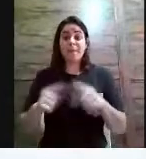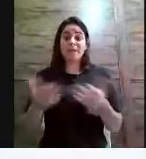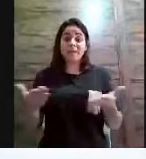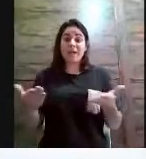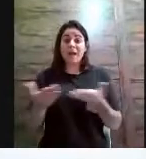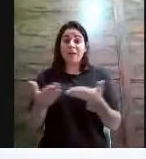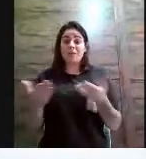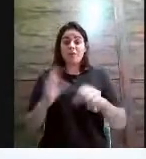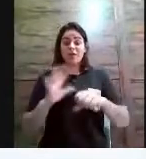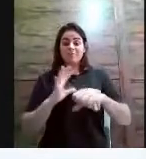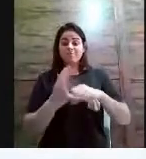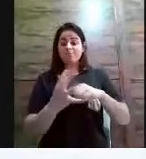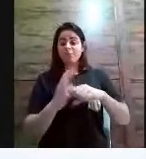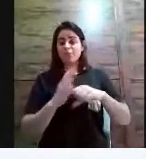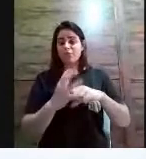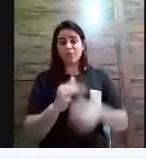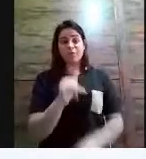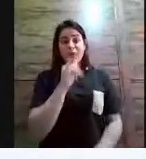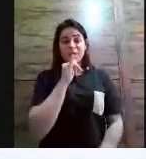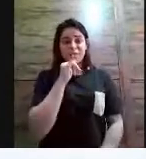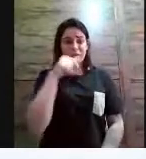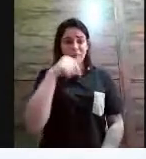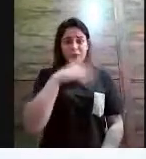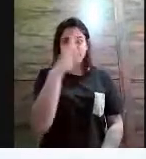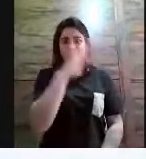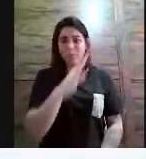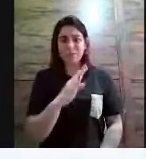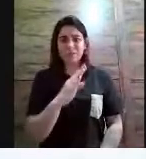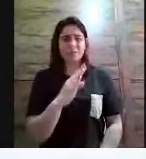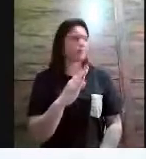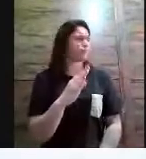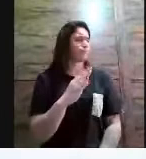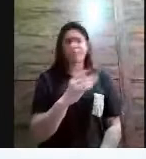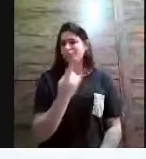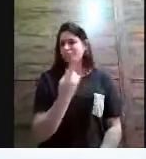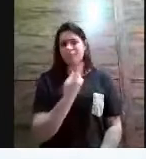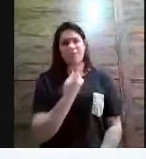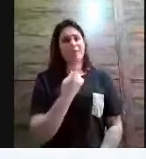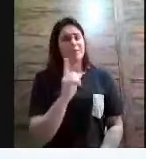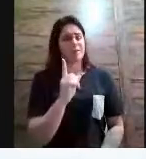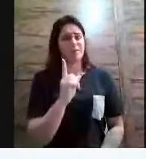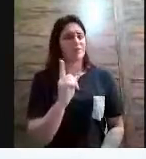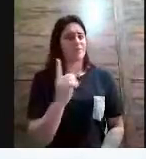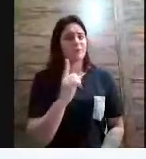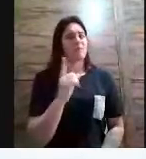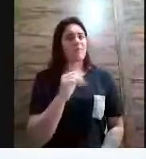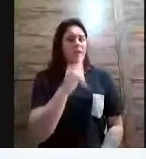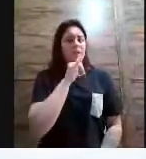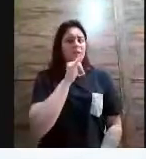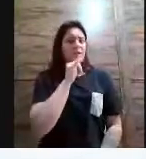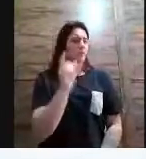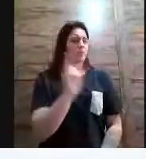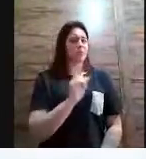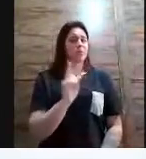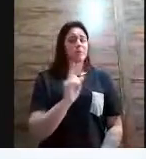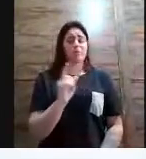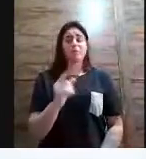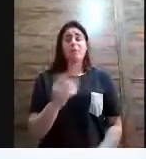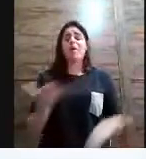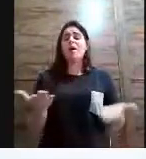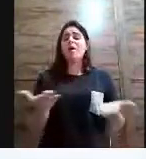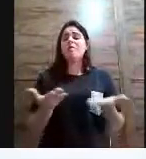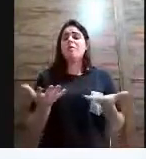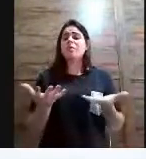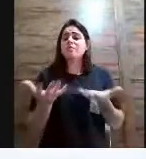é um exemplo em relação à contenção da pandemia do Covid-19. Com a senhora que enfrentou